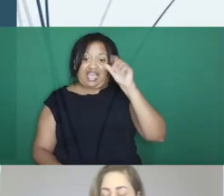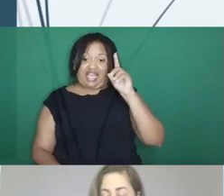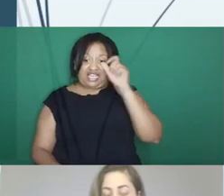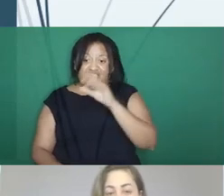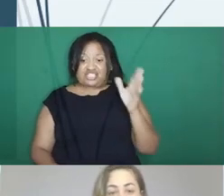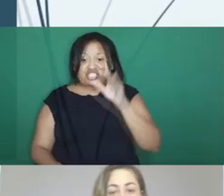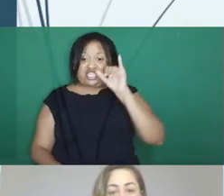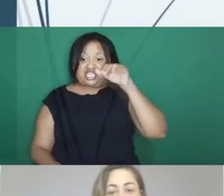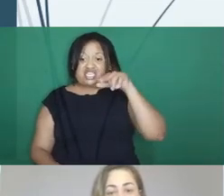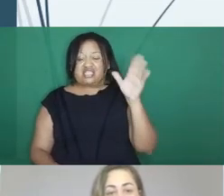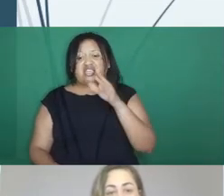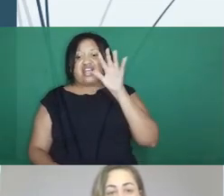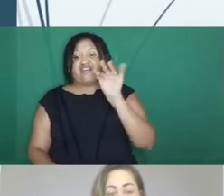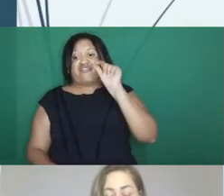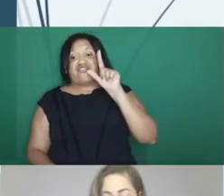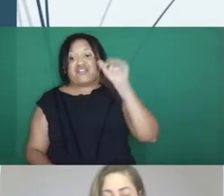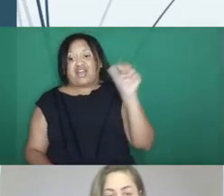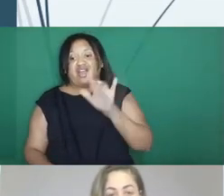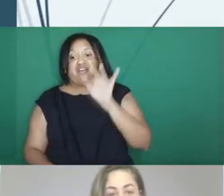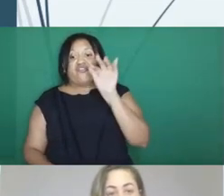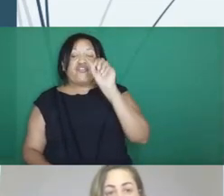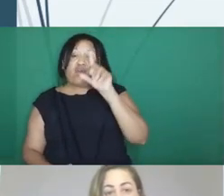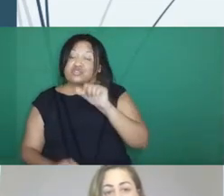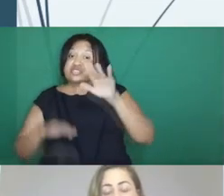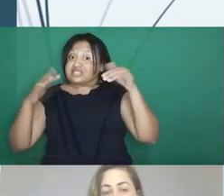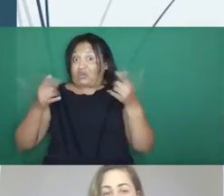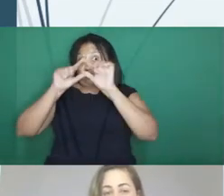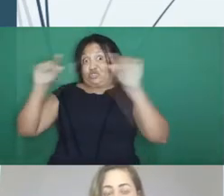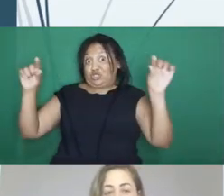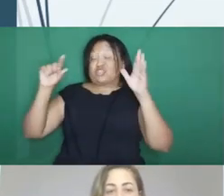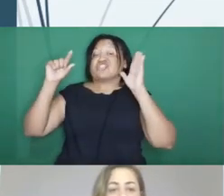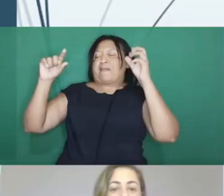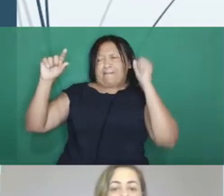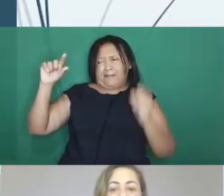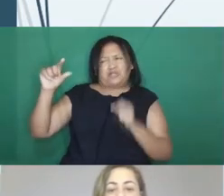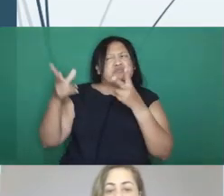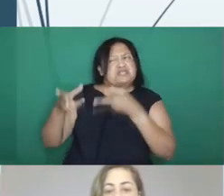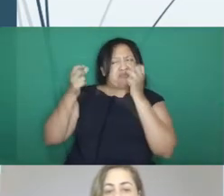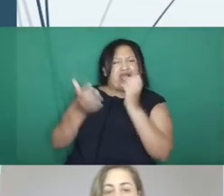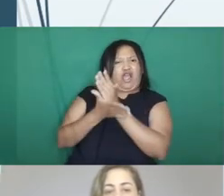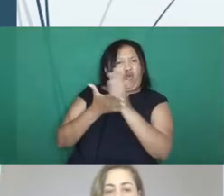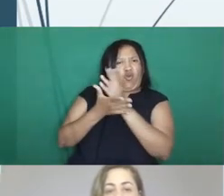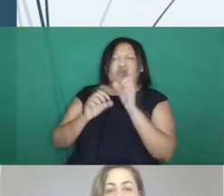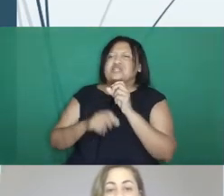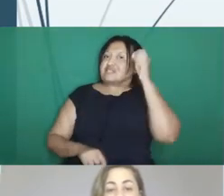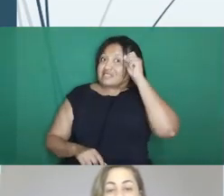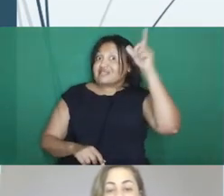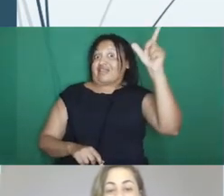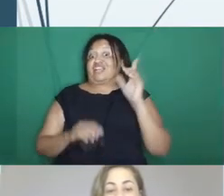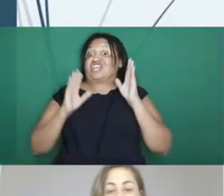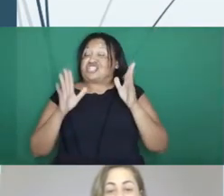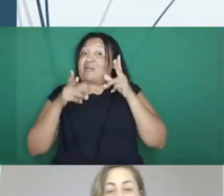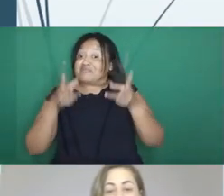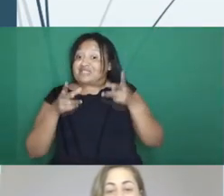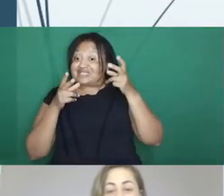então aqui gente nesse texto a partir do título a gente já pode extrair algumas ideias né a gente já percebe aqui ó